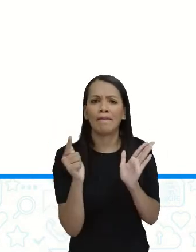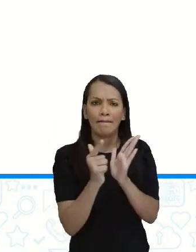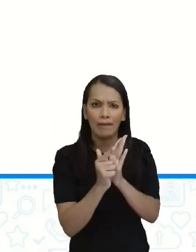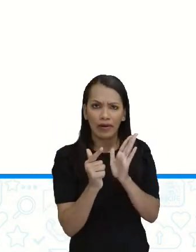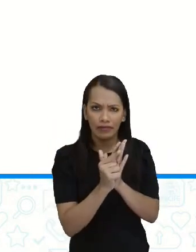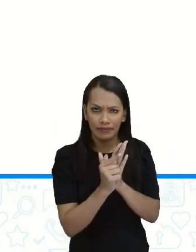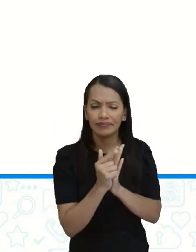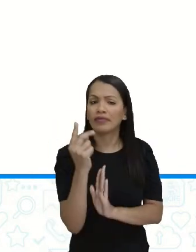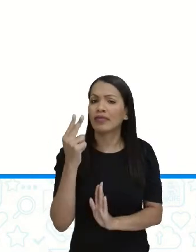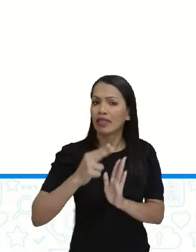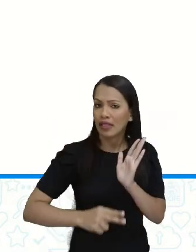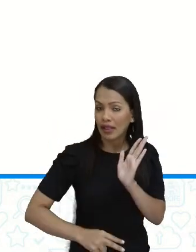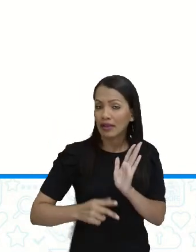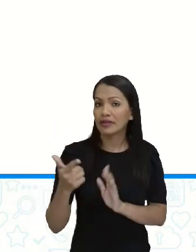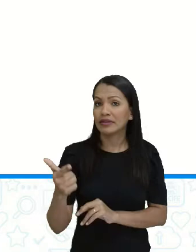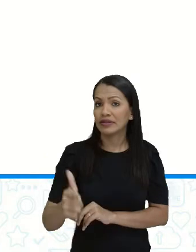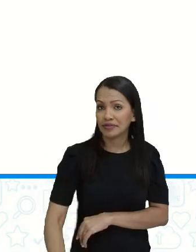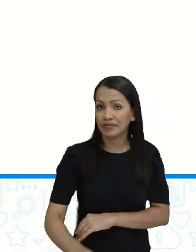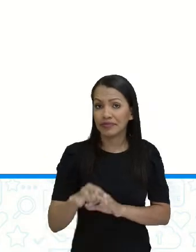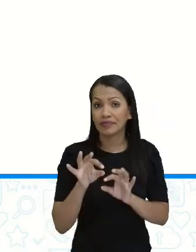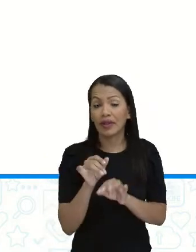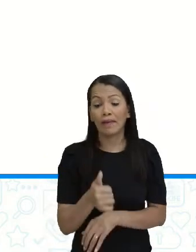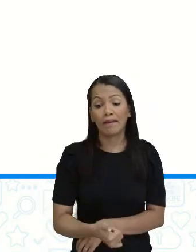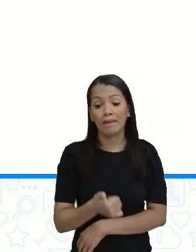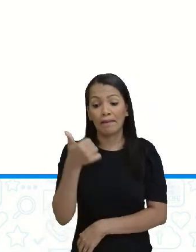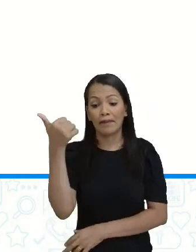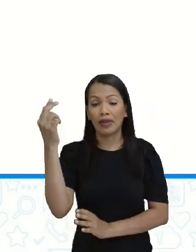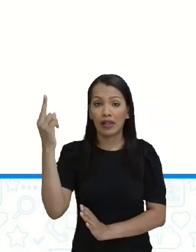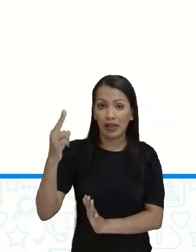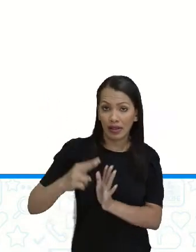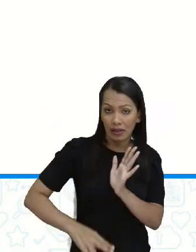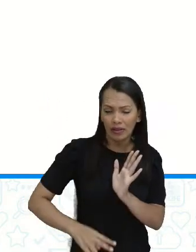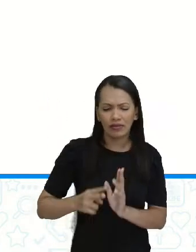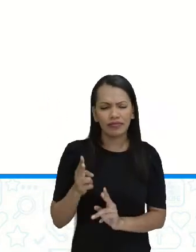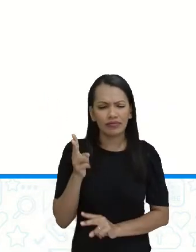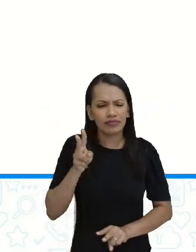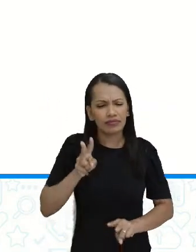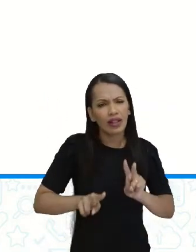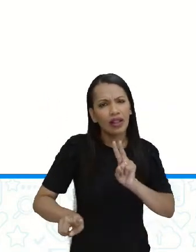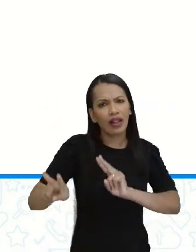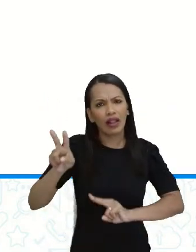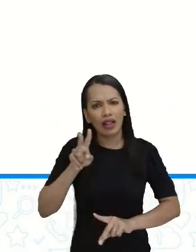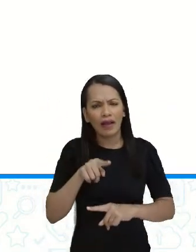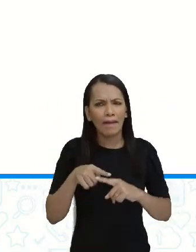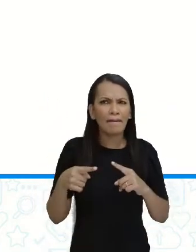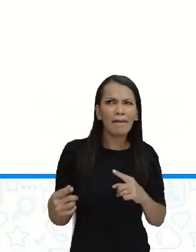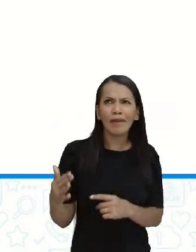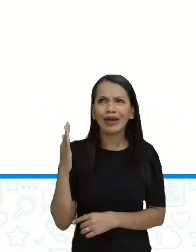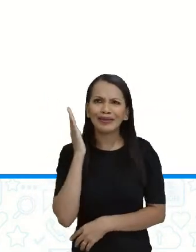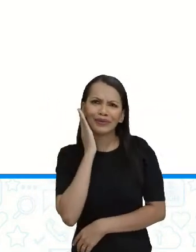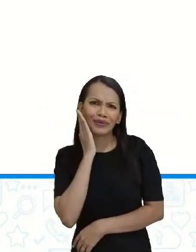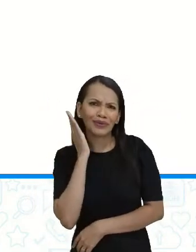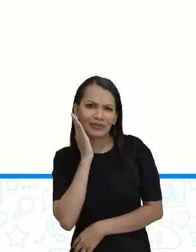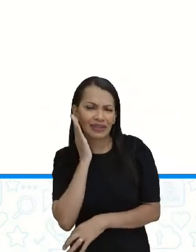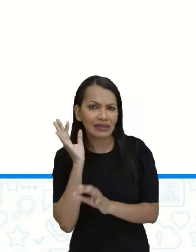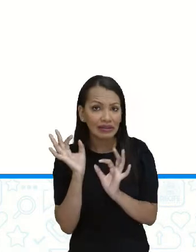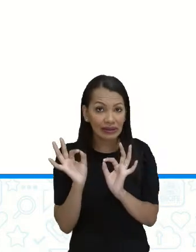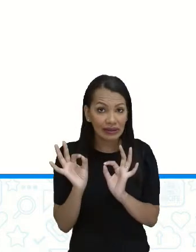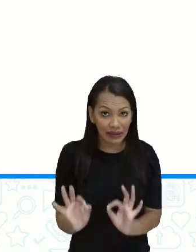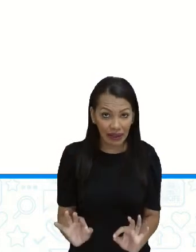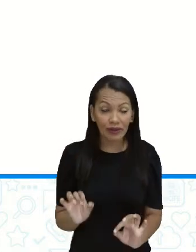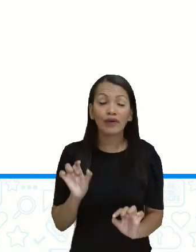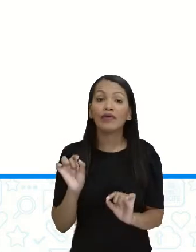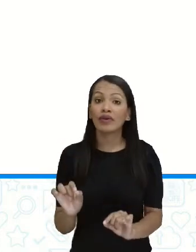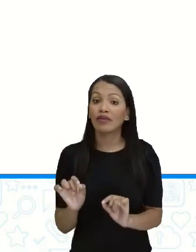novamente. Por quê? A primeira leitura a gente lê, mas muitas vezes a gente não compreende de fato o que